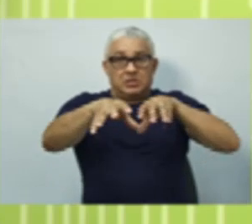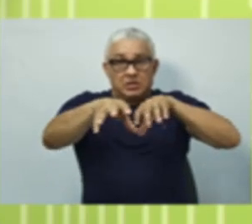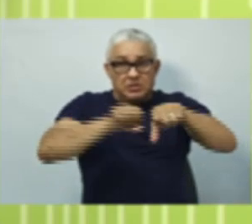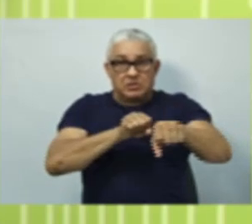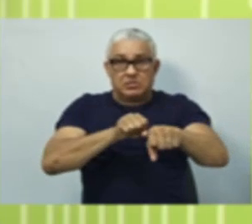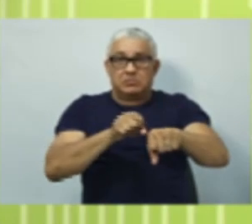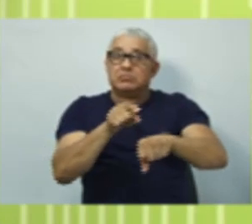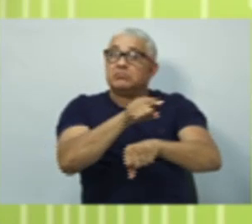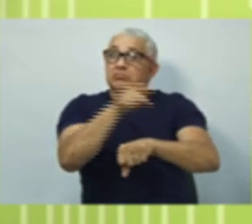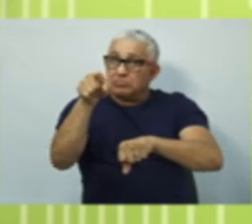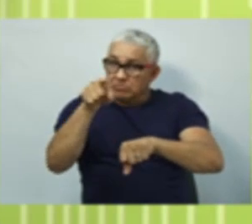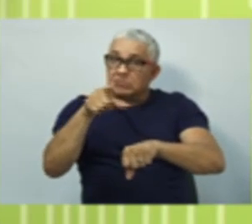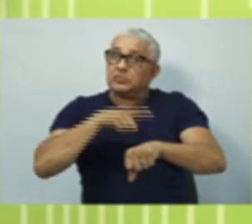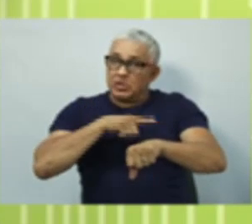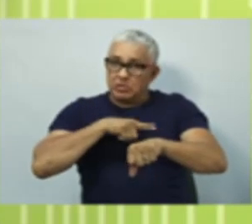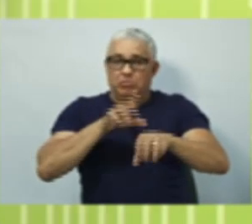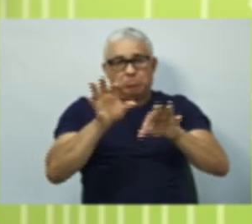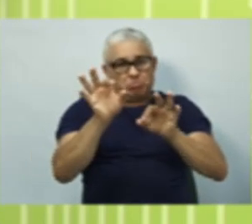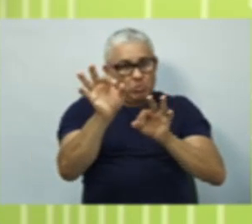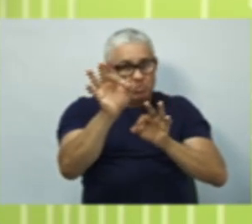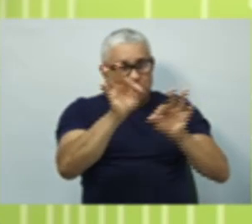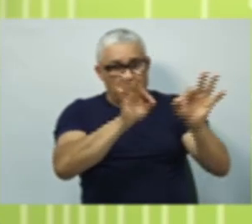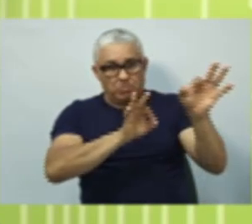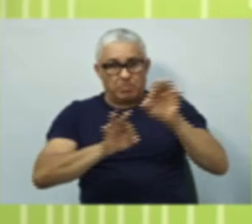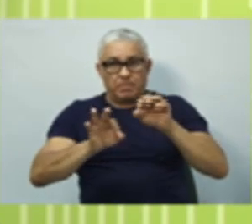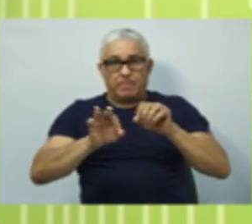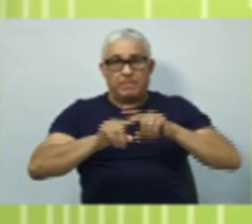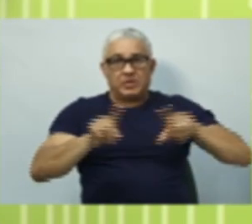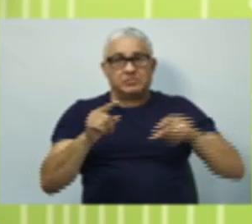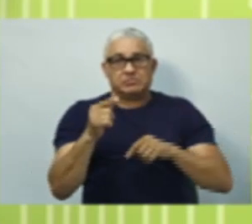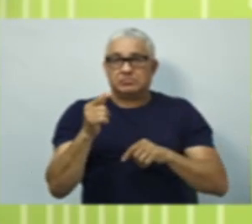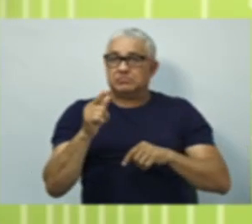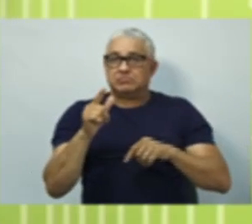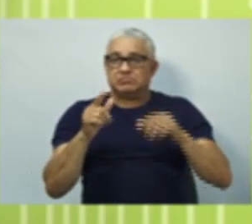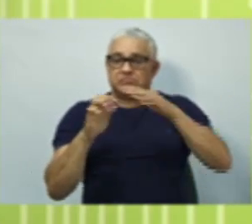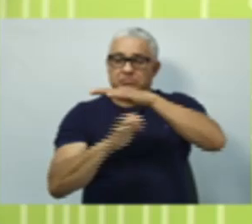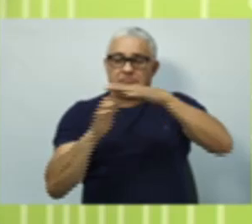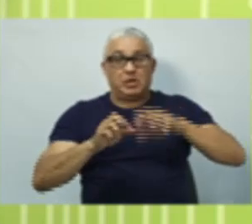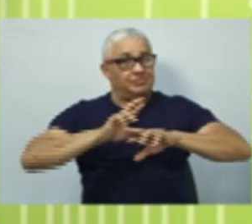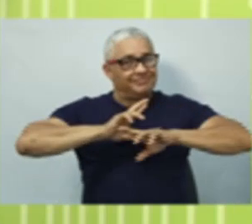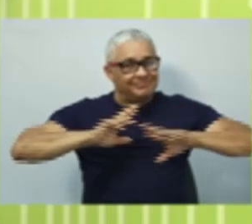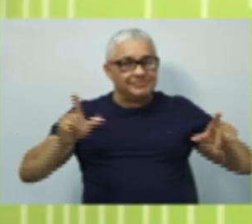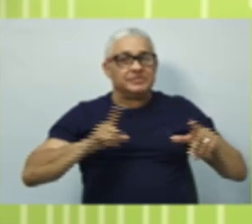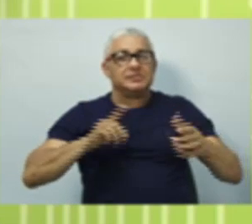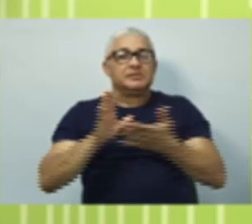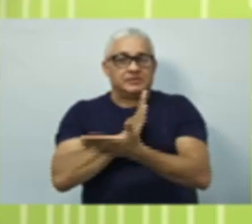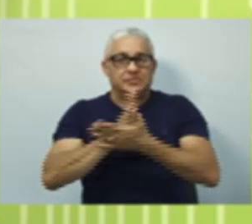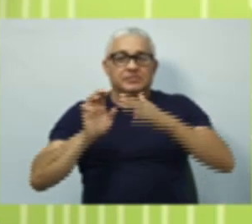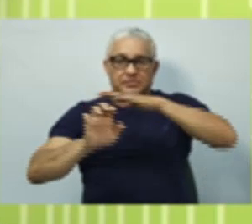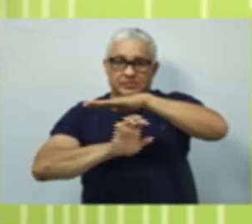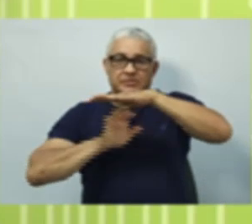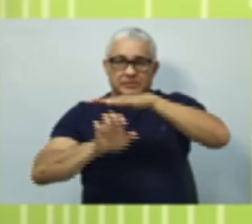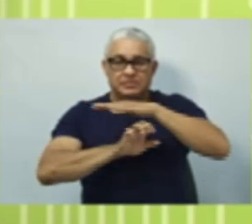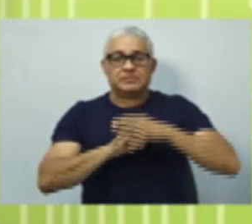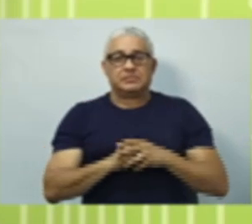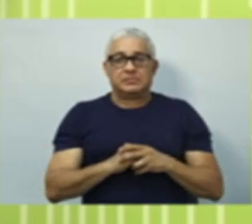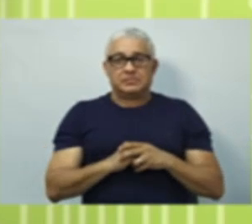Vocês estão de forma organizada, mas não são uma empresa. E existem algumas empresas que estão